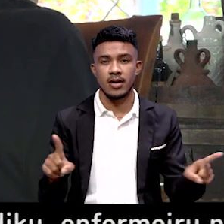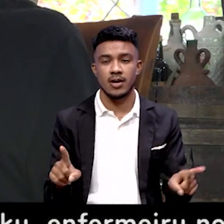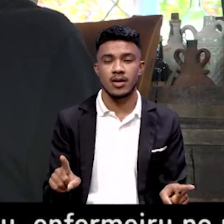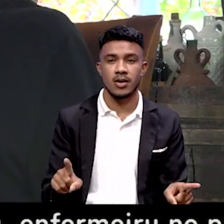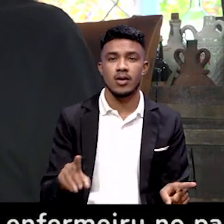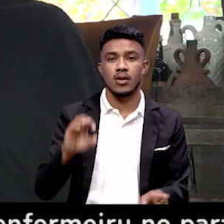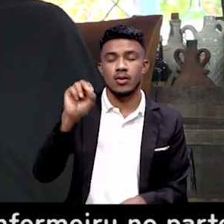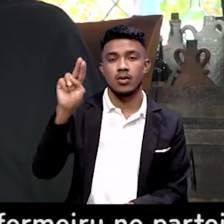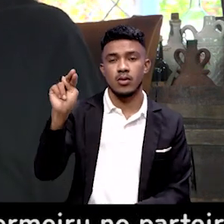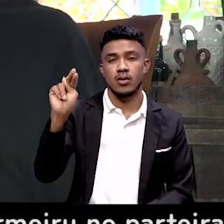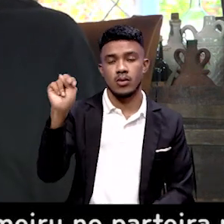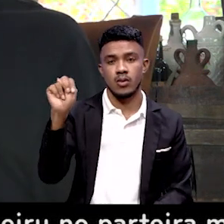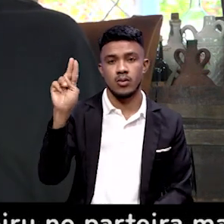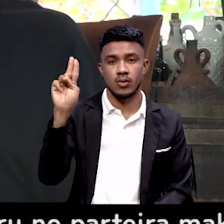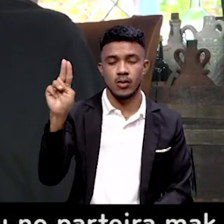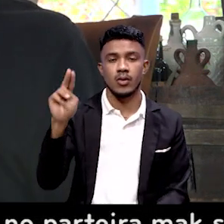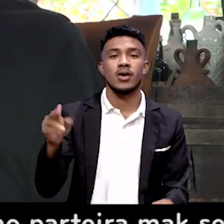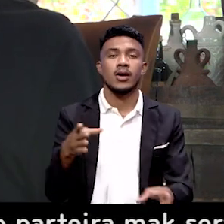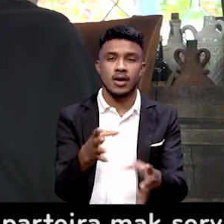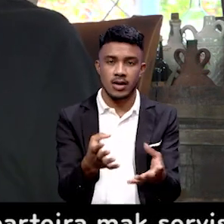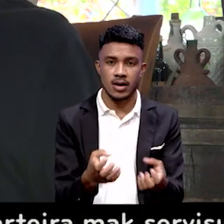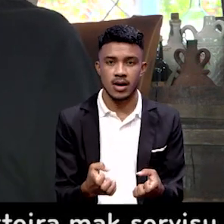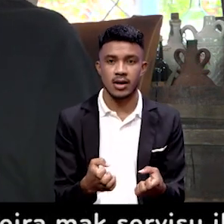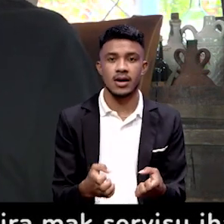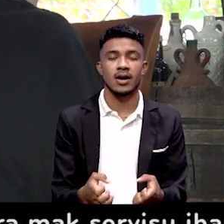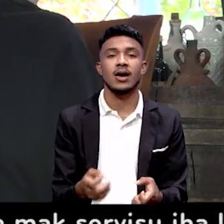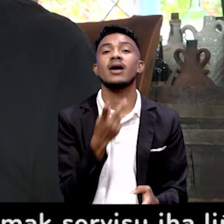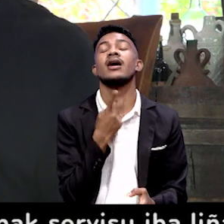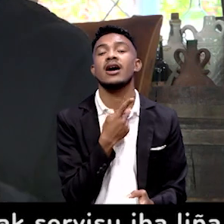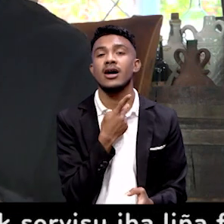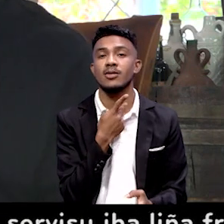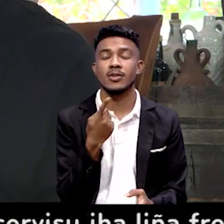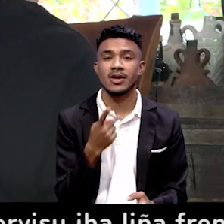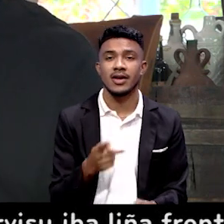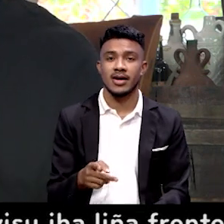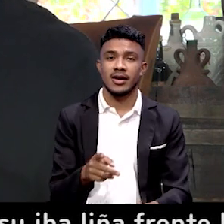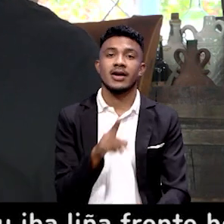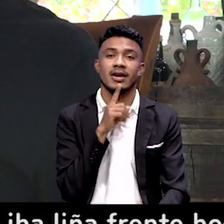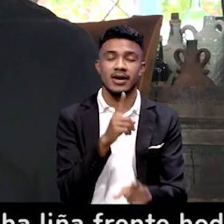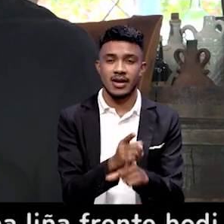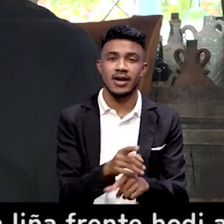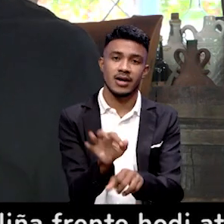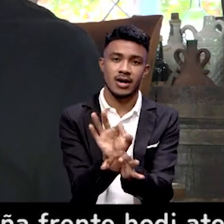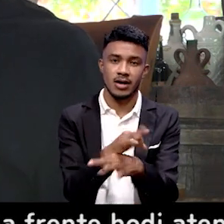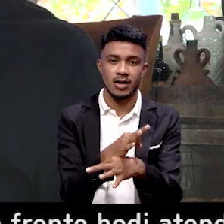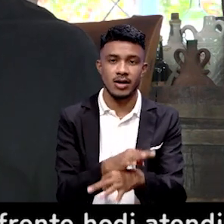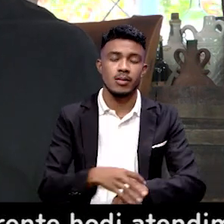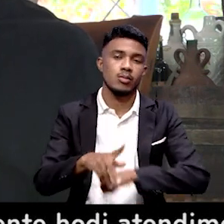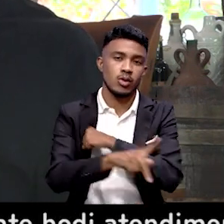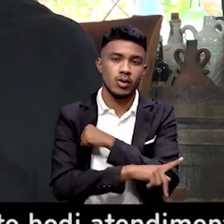acaragadiamento, tiona. Amo bicho belo, colhia publicamente, de aquilo a dia, tiona. Portugal,